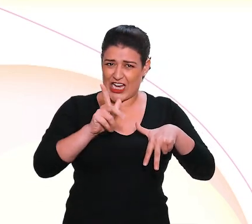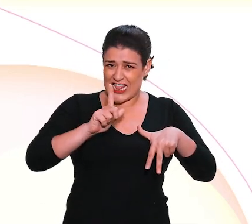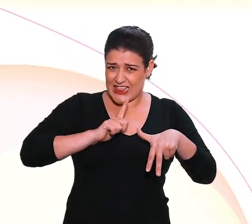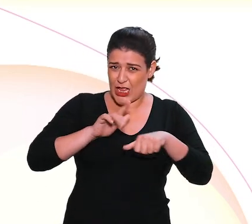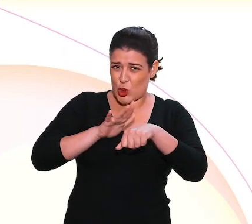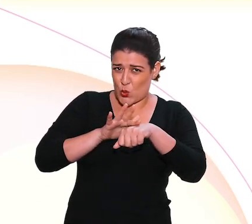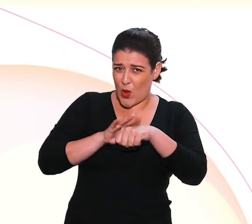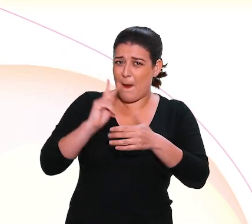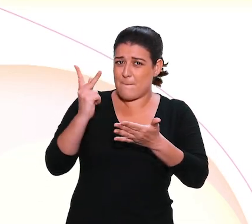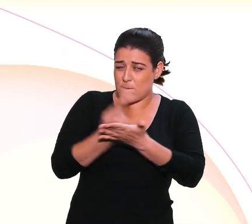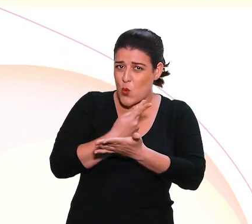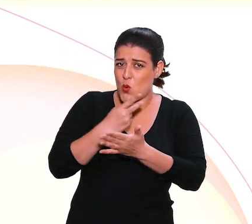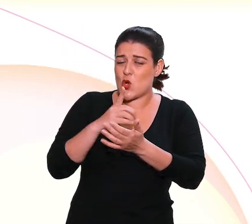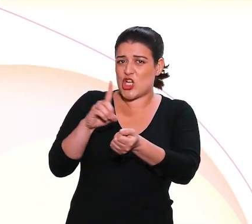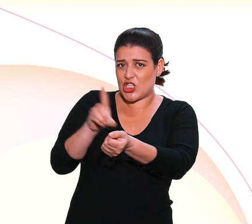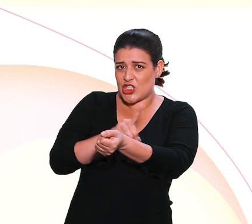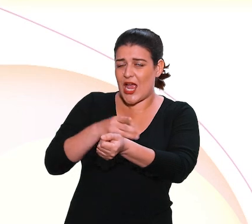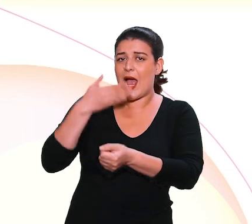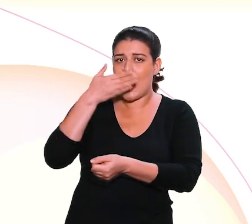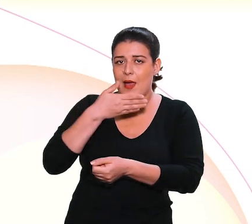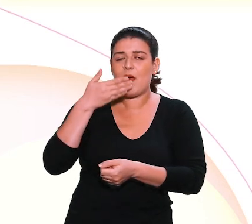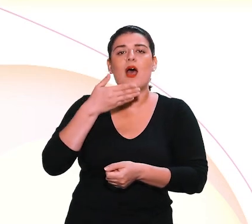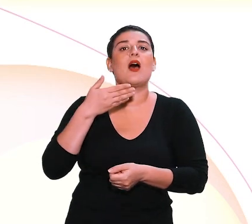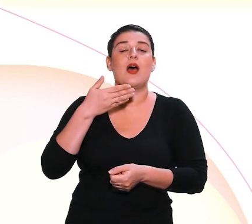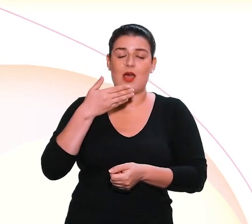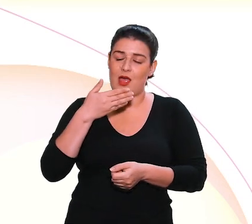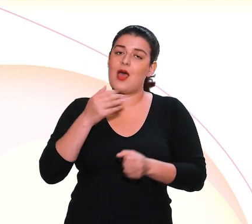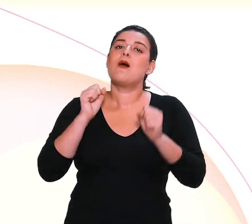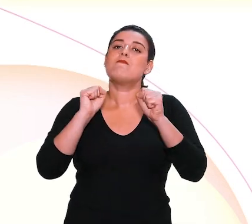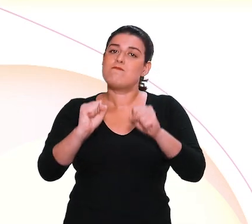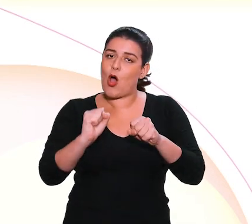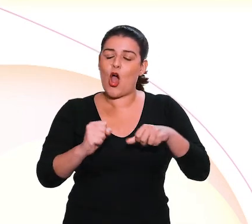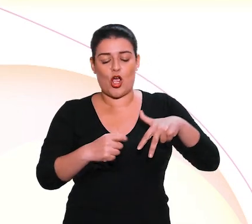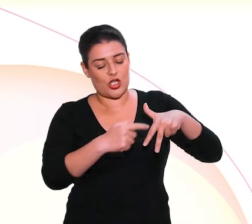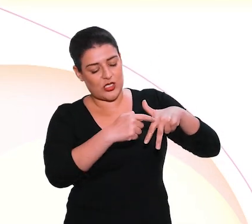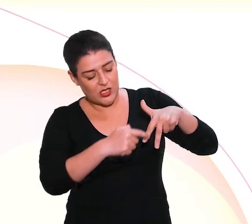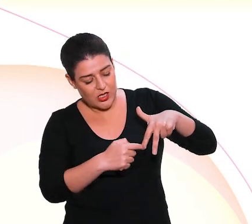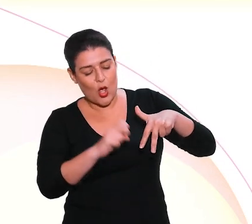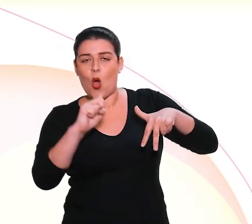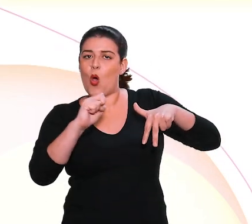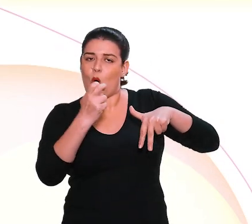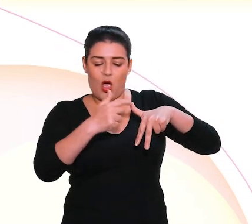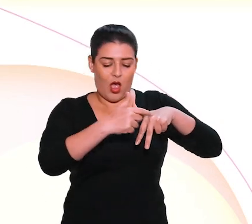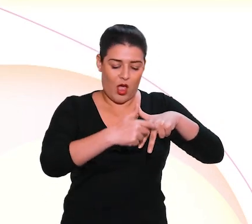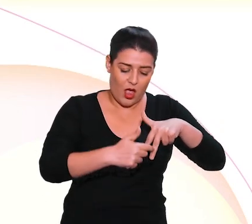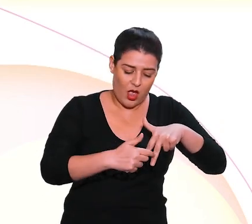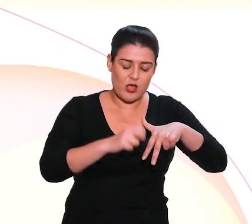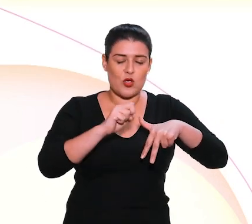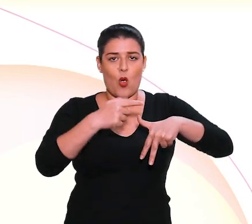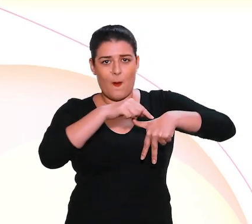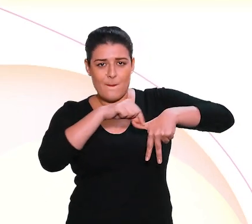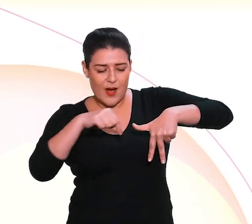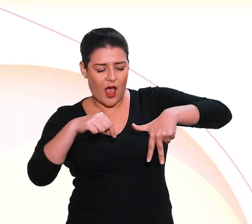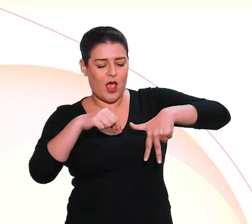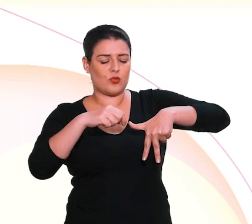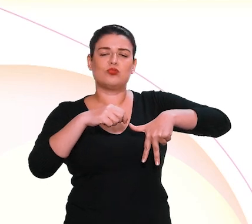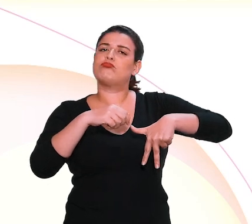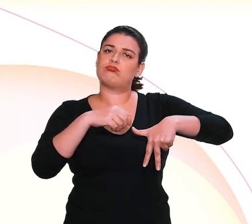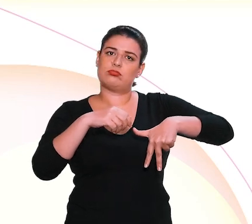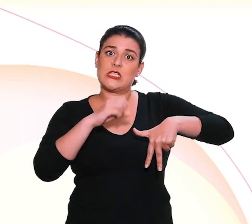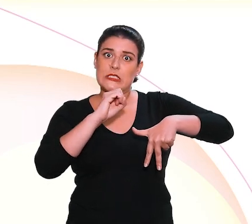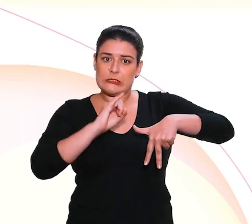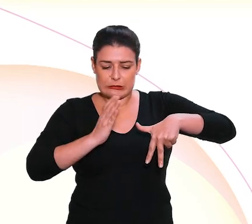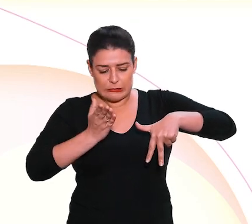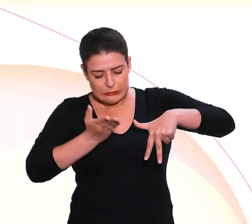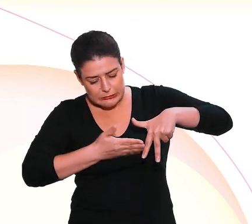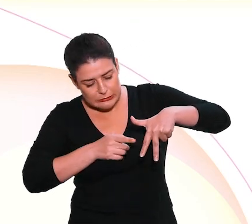por conta de diabetes, ele provavelmente vai ter em várias regiões do corpo, né? Se ele amputou o membro direito